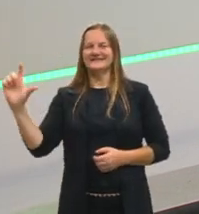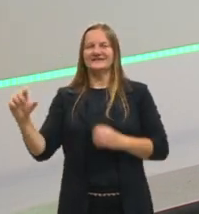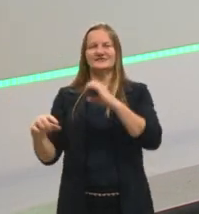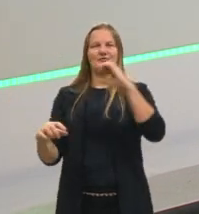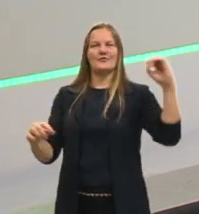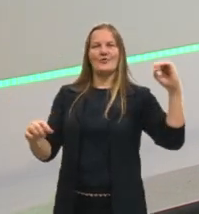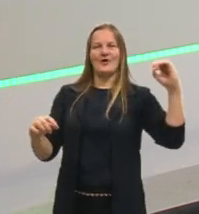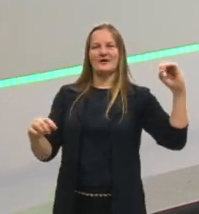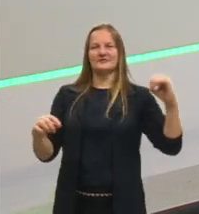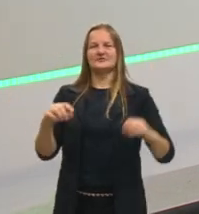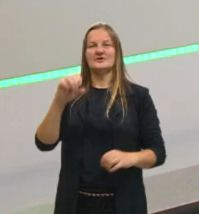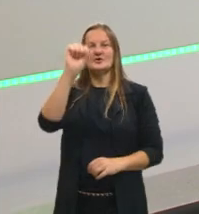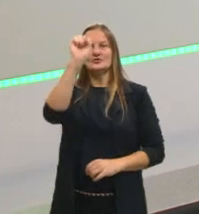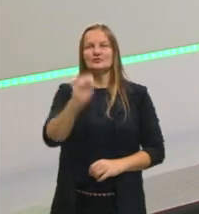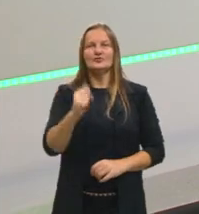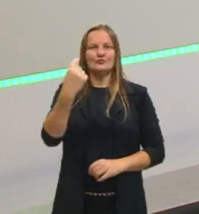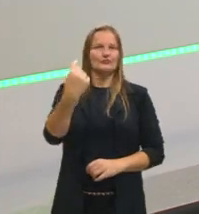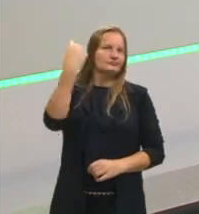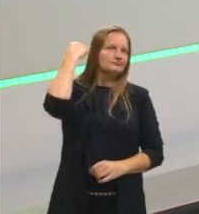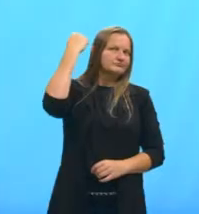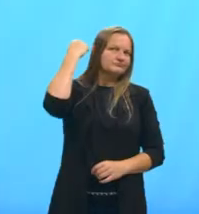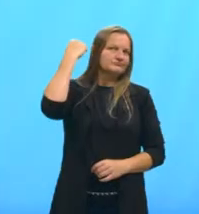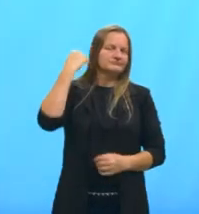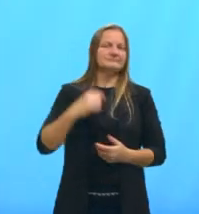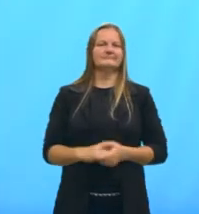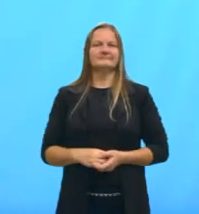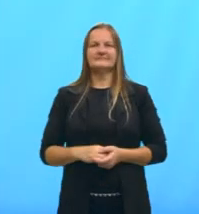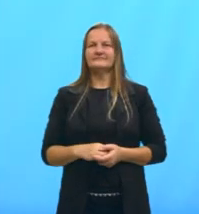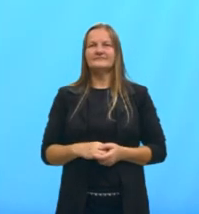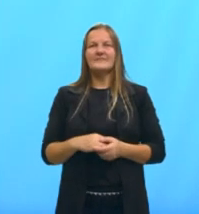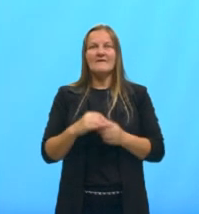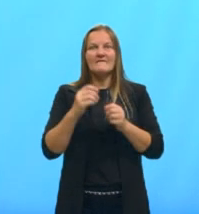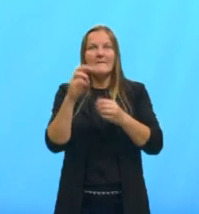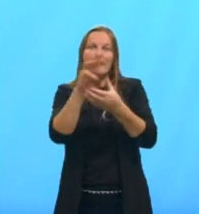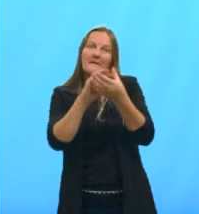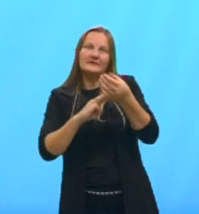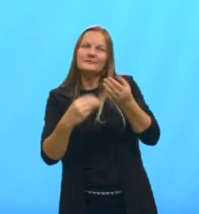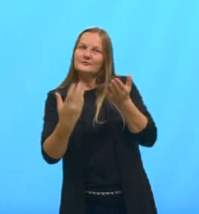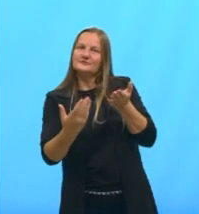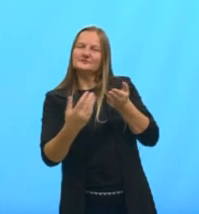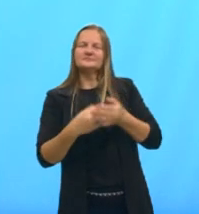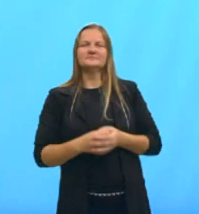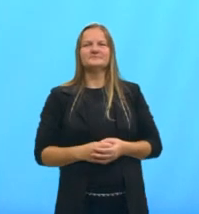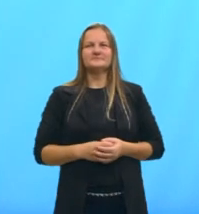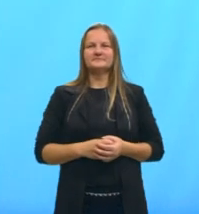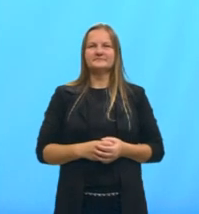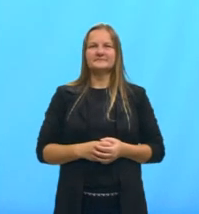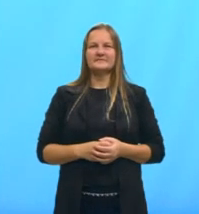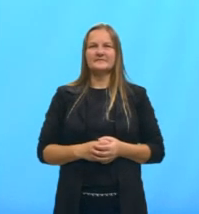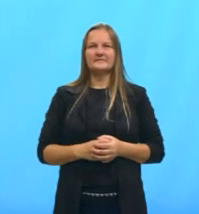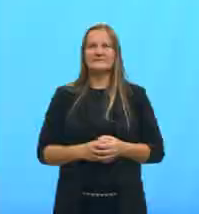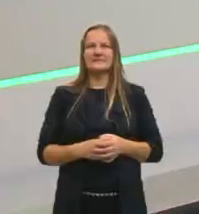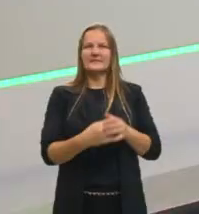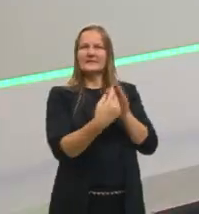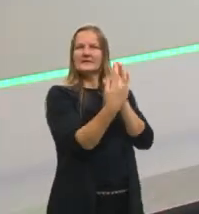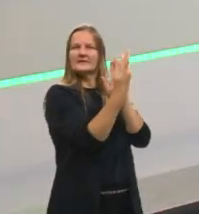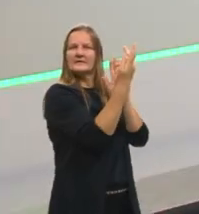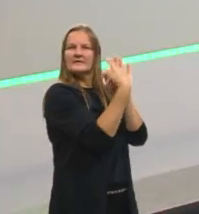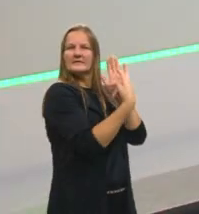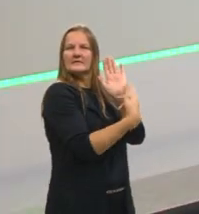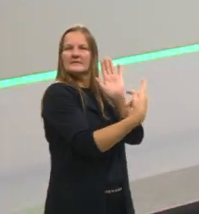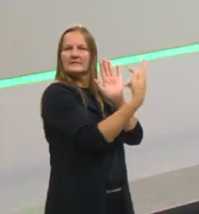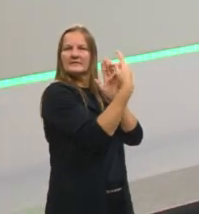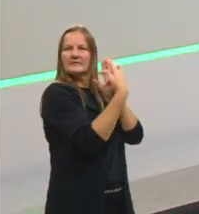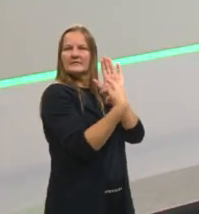consegue entender eles como sendo dessa maneira aí tá meninos e meninas Essa é a bússola